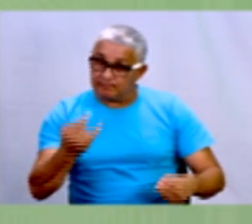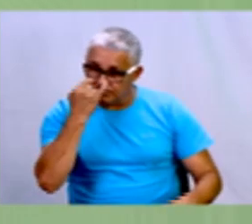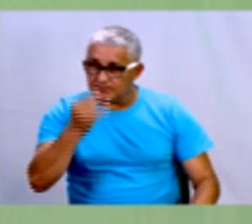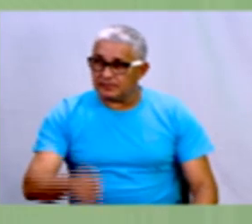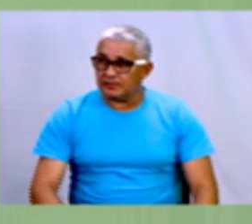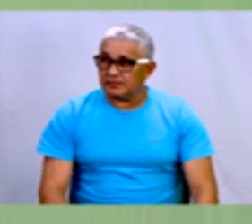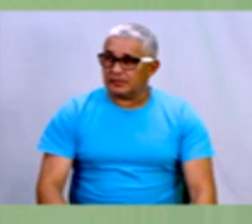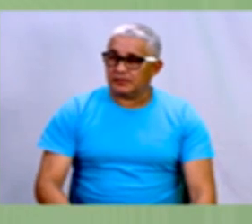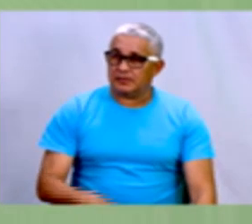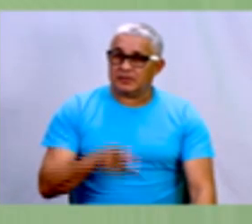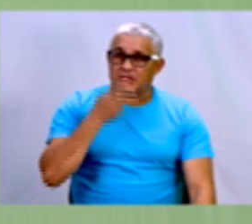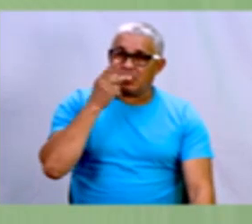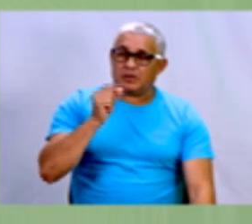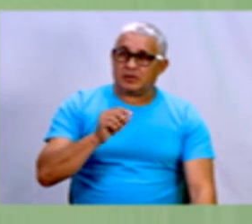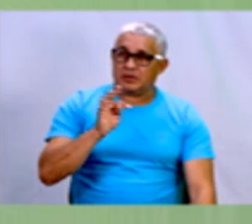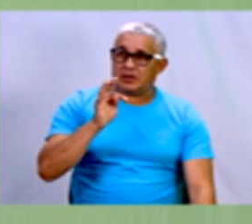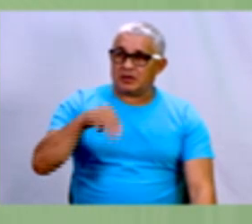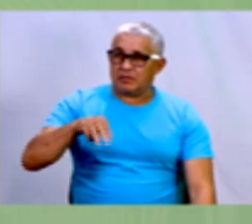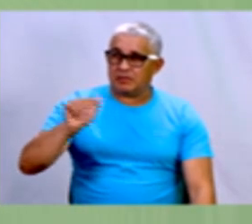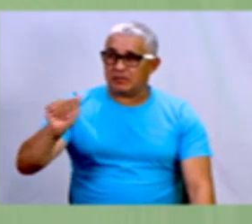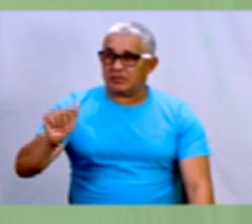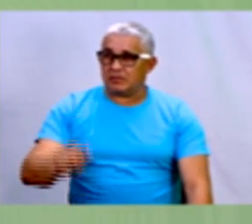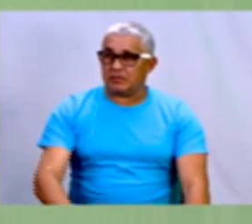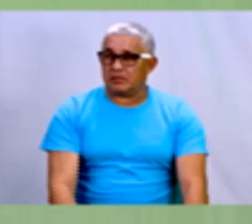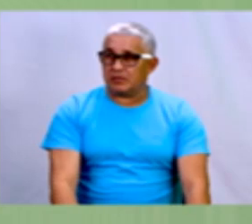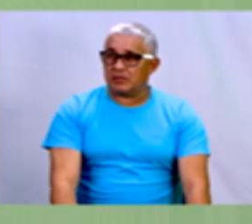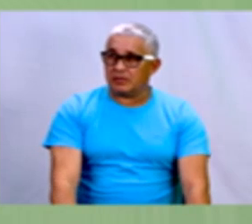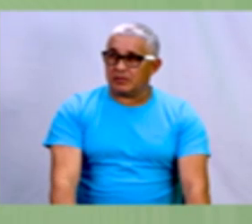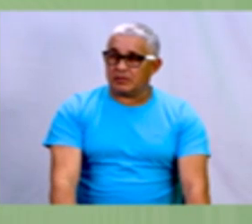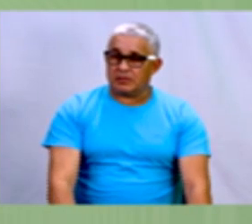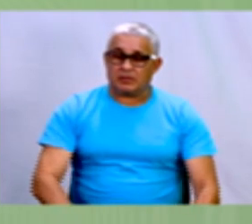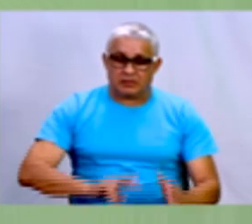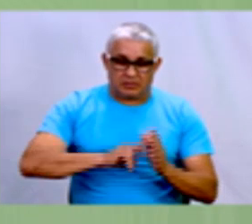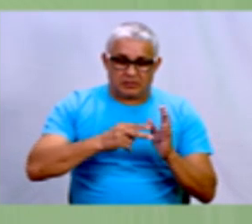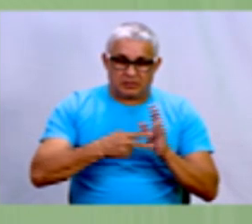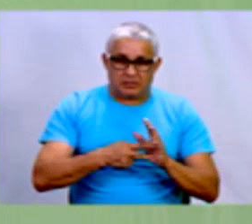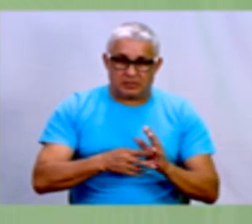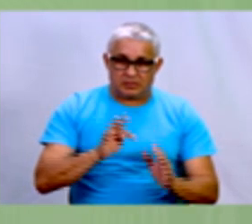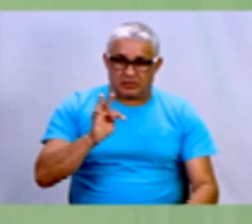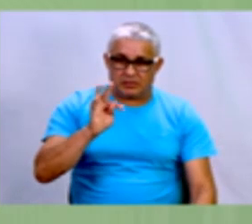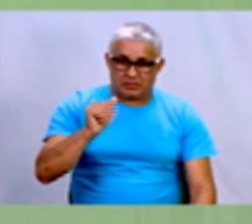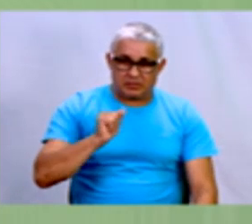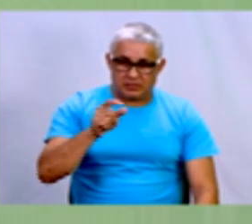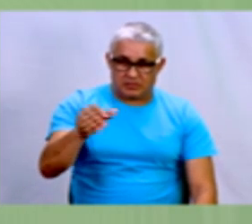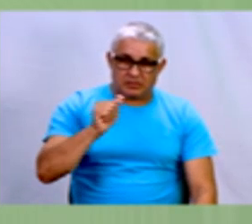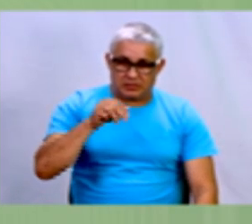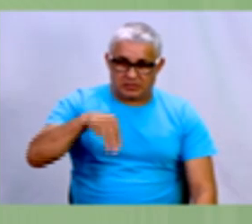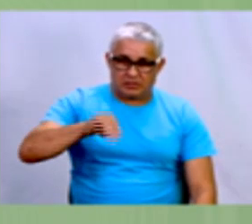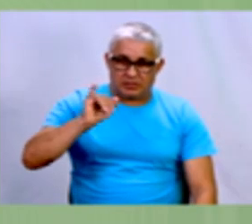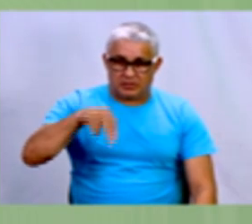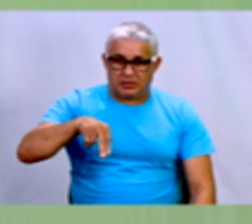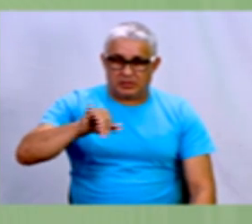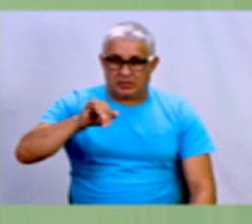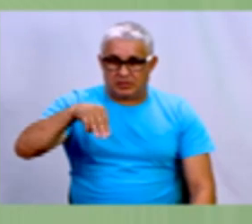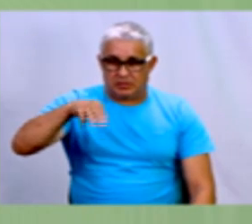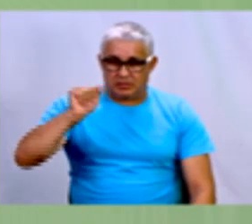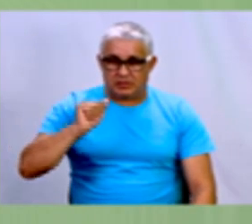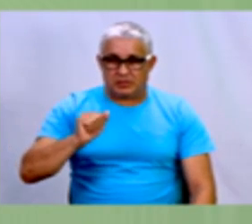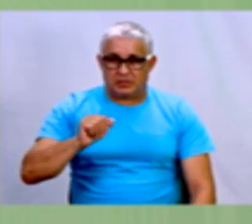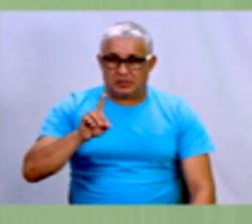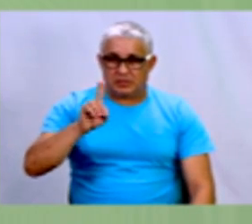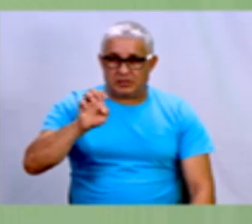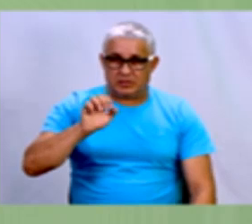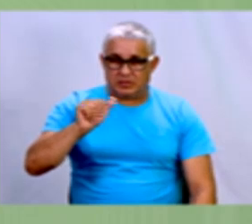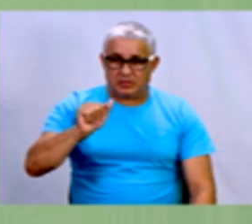Aqui a gente está falando de TMA. Gente, TMA significa taxa mínima de atratividade. Os investidores